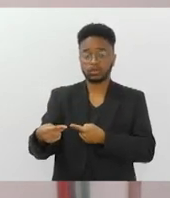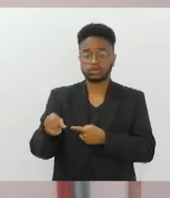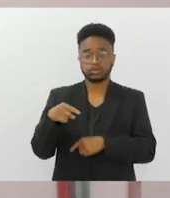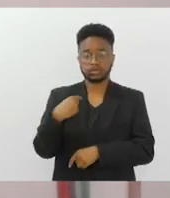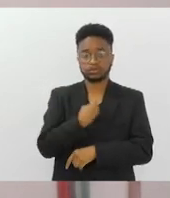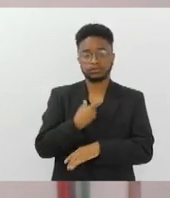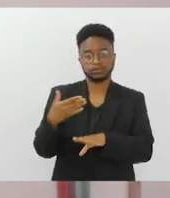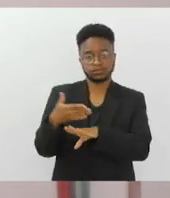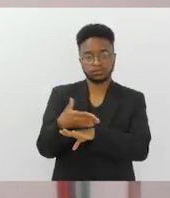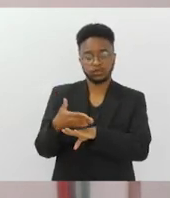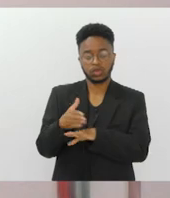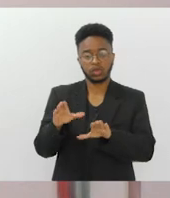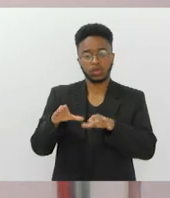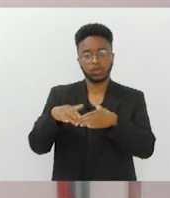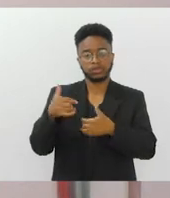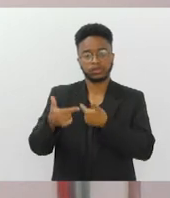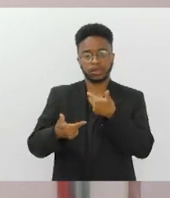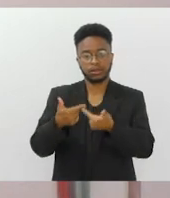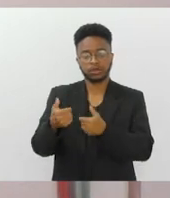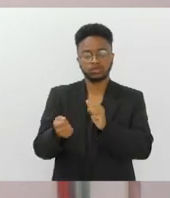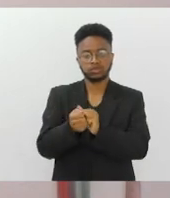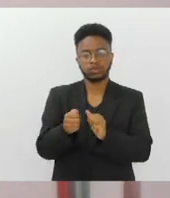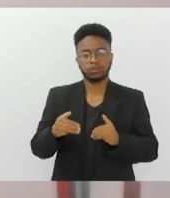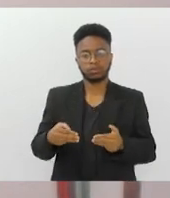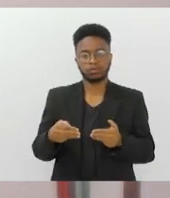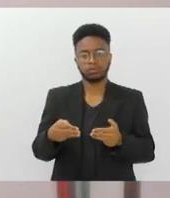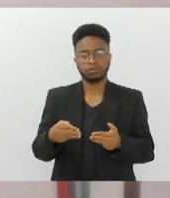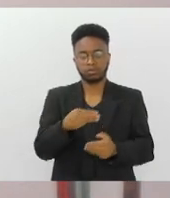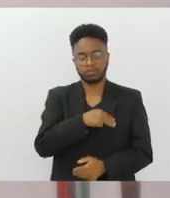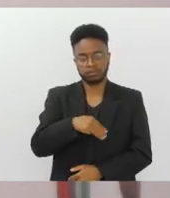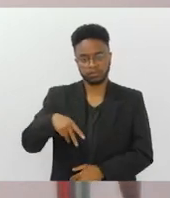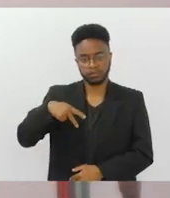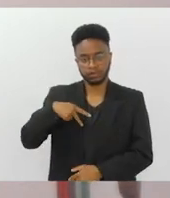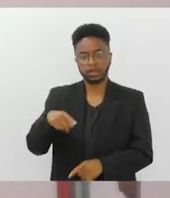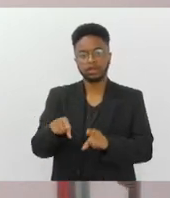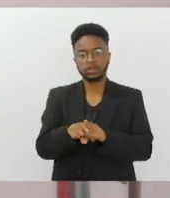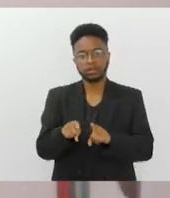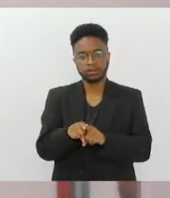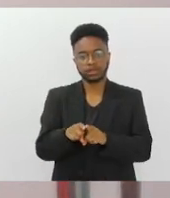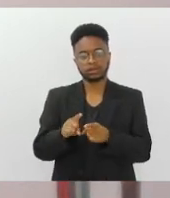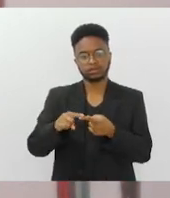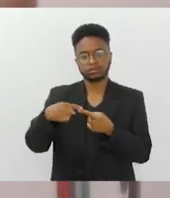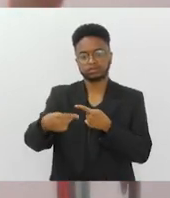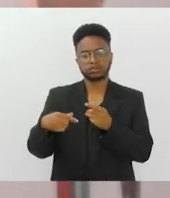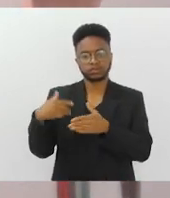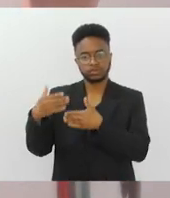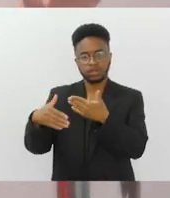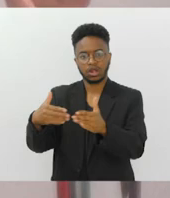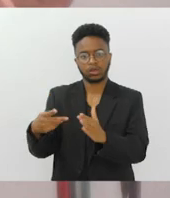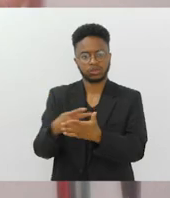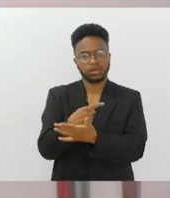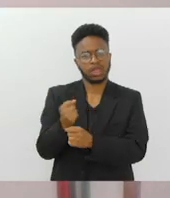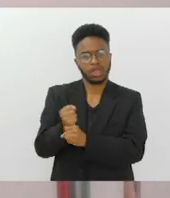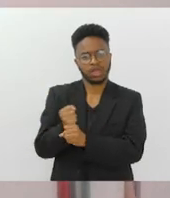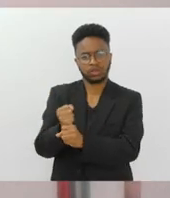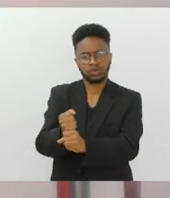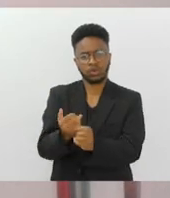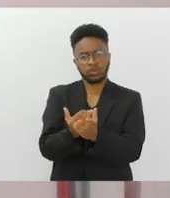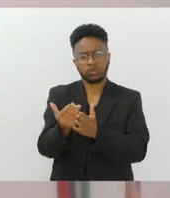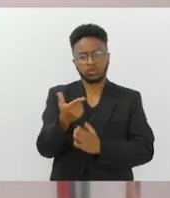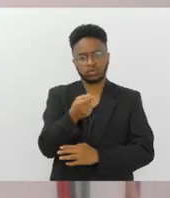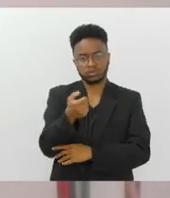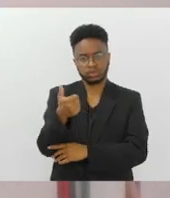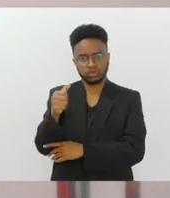participação em um GT no âmbito do Ministério Público, né? E a partir desse processo, que durou muitos anos, né? Então, desde 2018